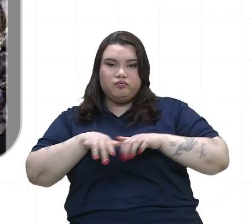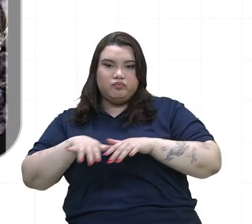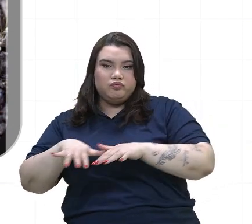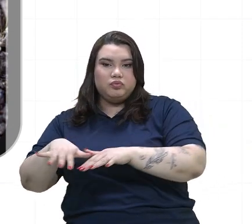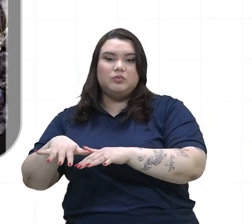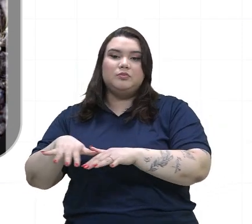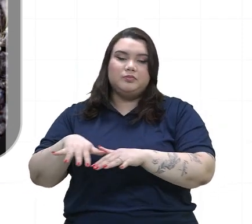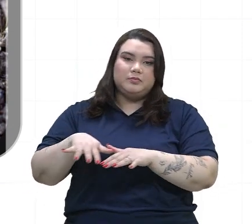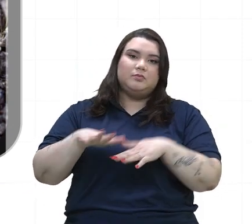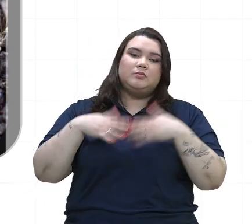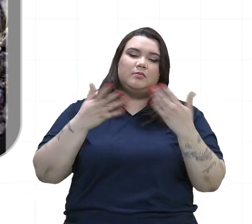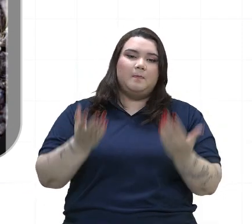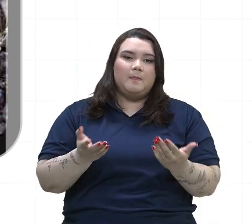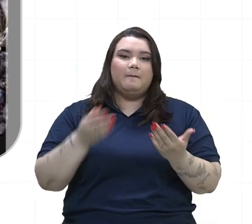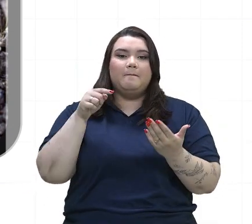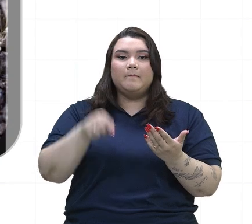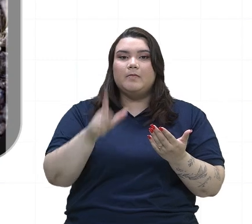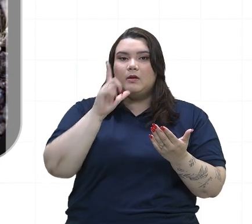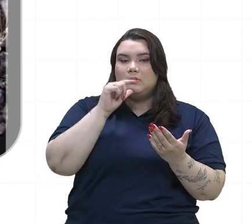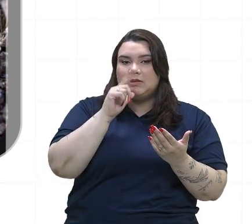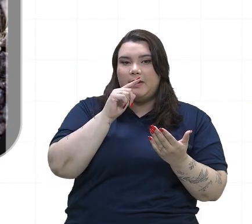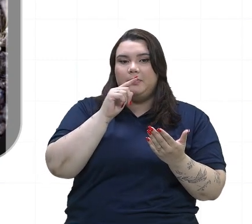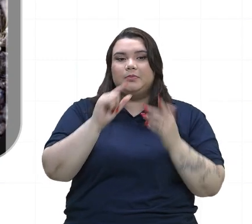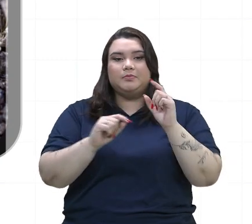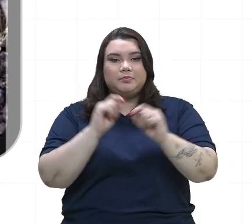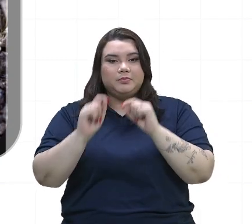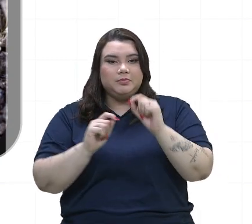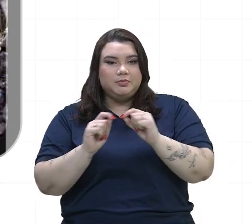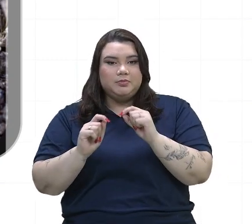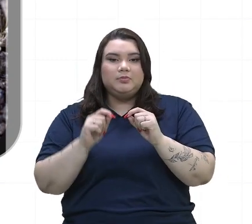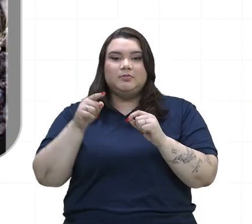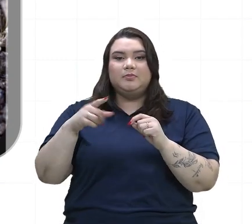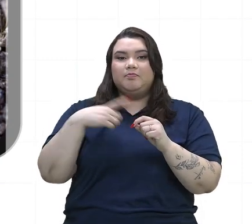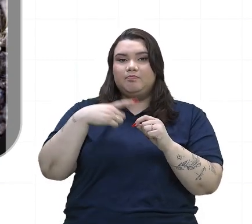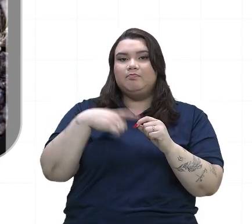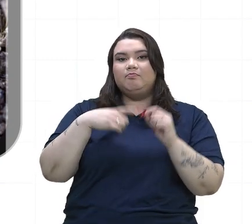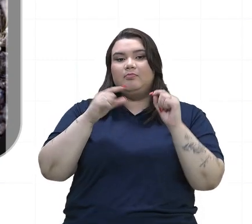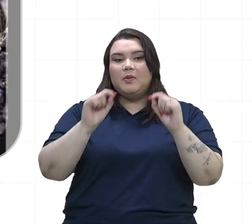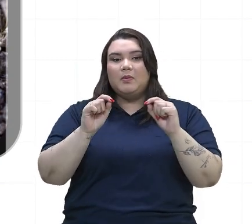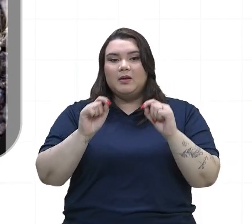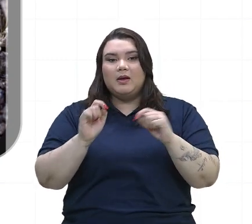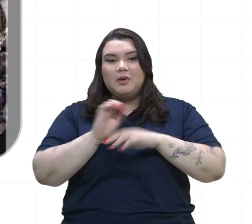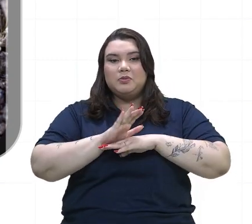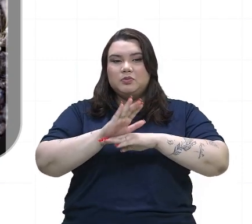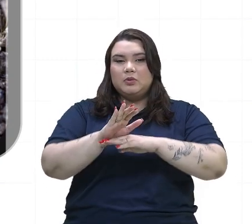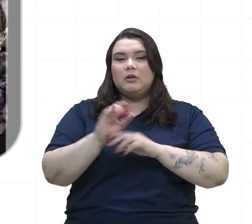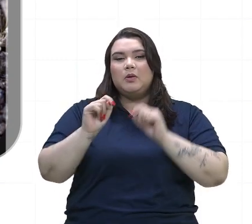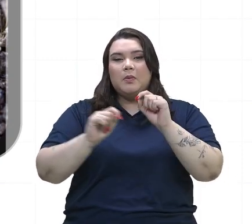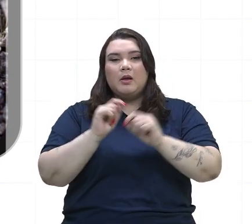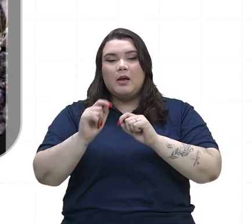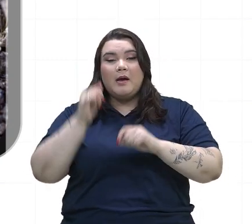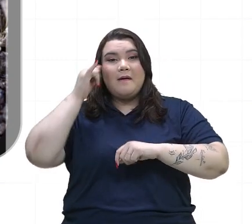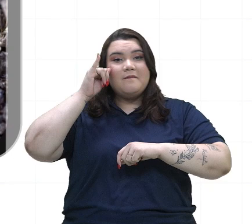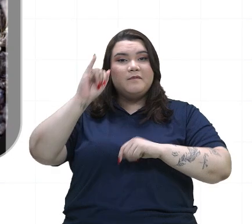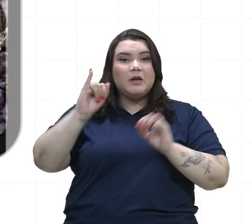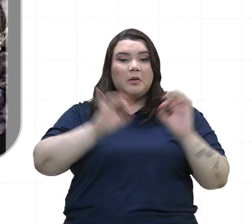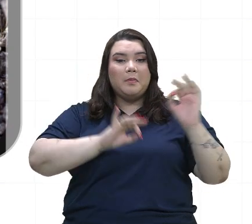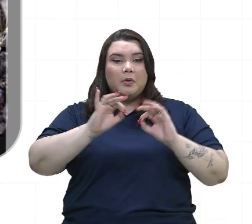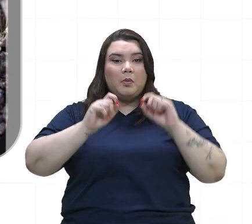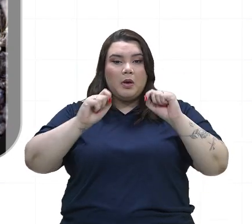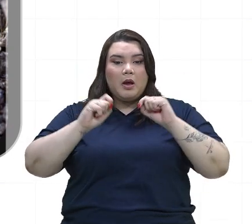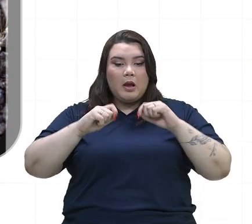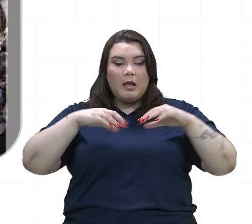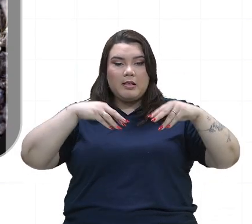certo? Essa água que entra, infiltra no solo, ela ajuda a gente a diminuir os processos erosivos que podem ocorrer em relação